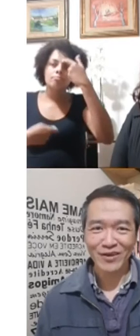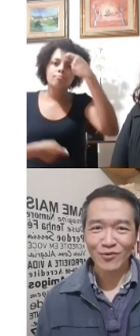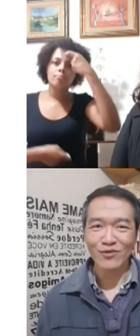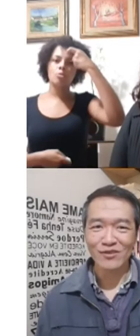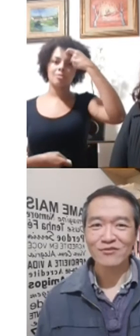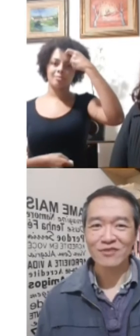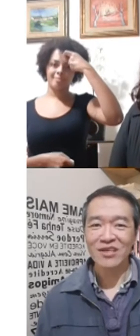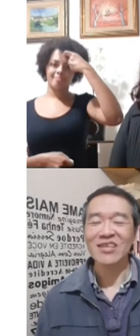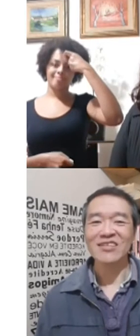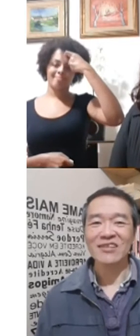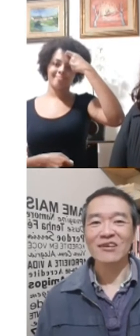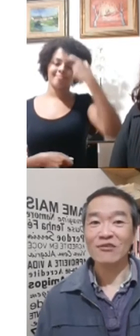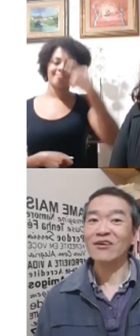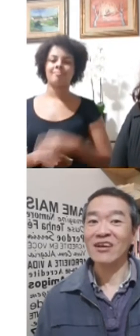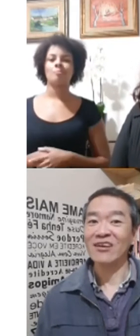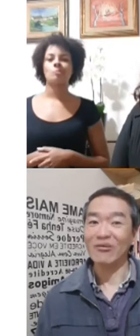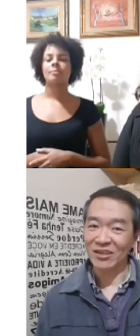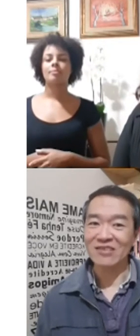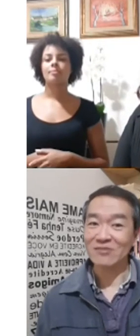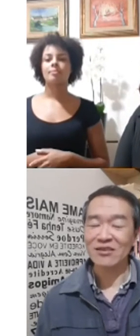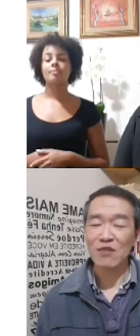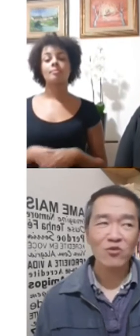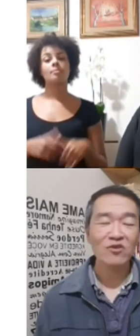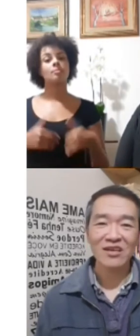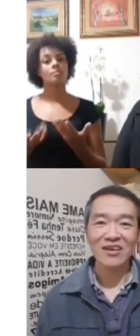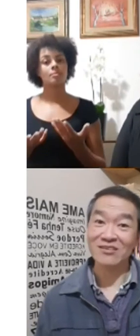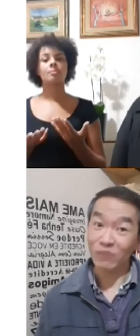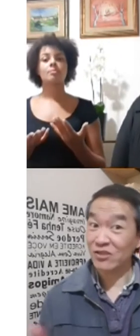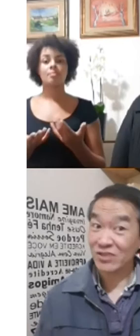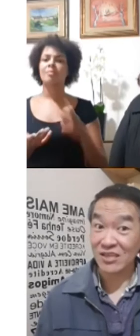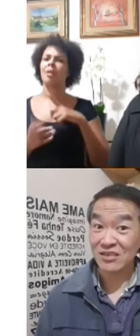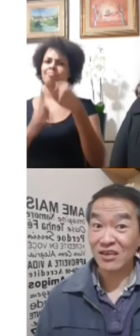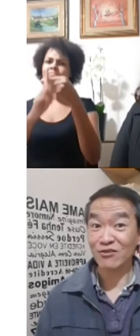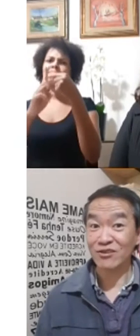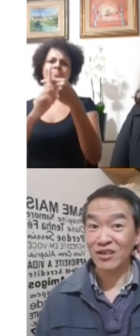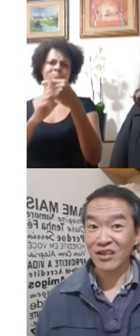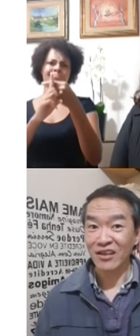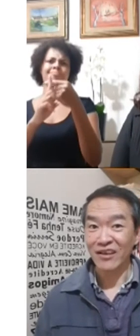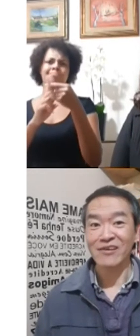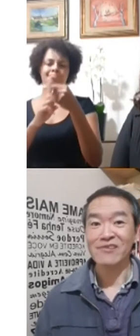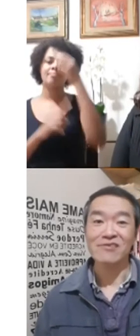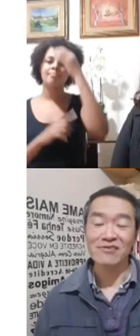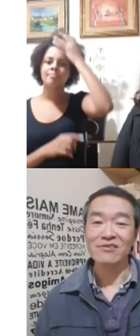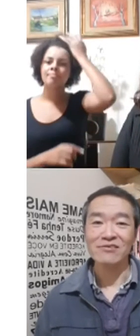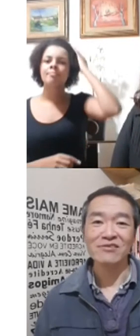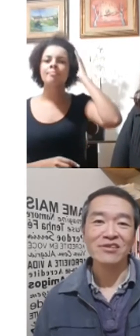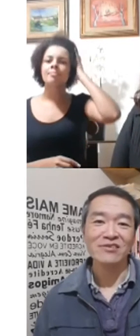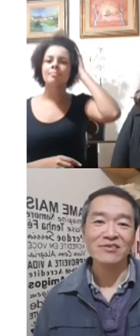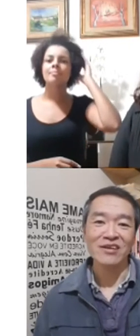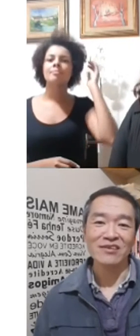ganhar com isso? Então, na verdade, você tem muito a ganhar se você fizer direito.